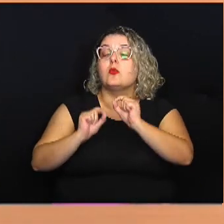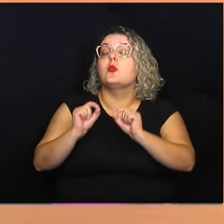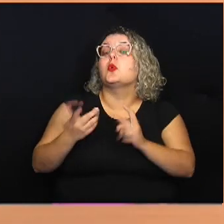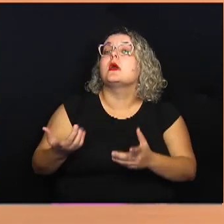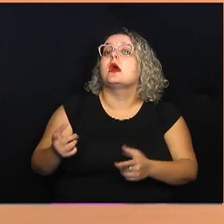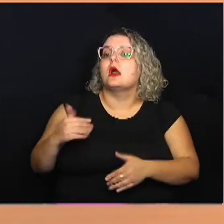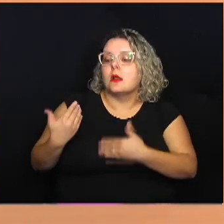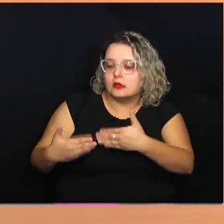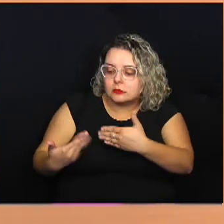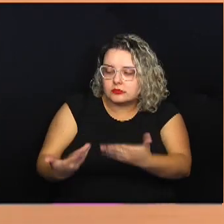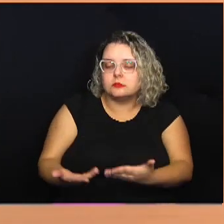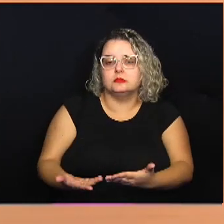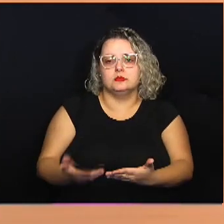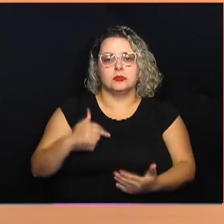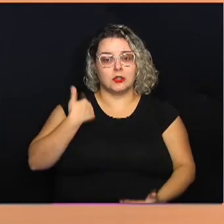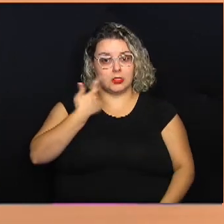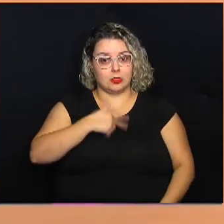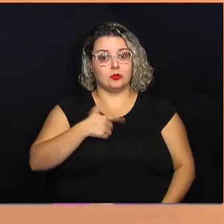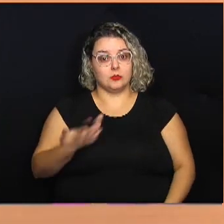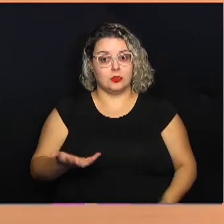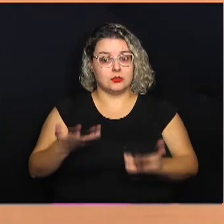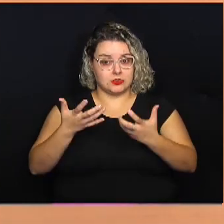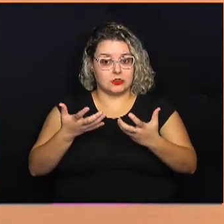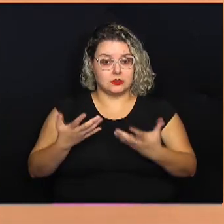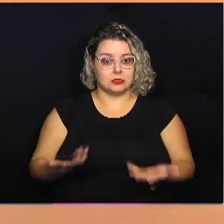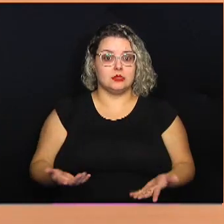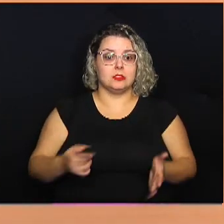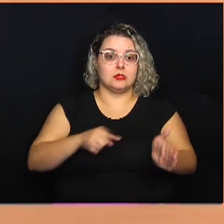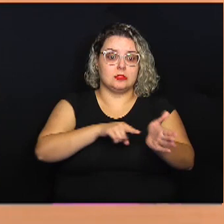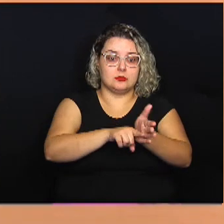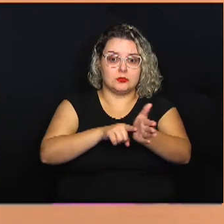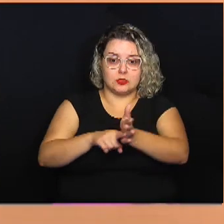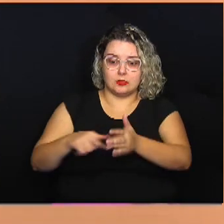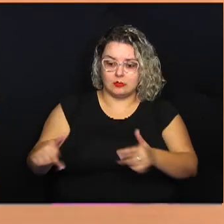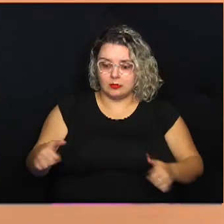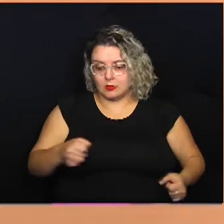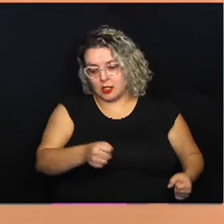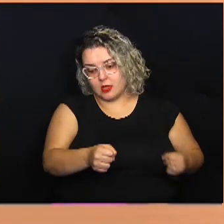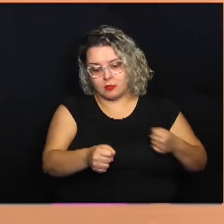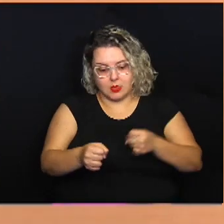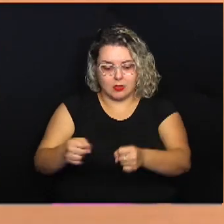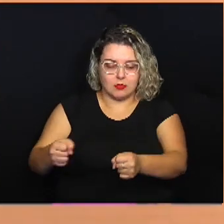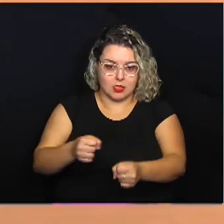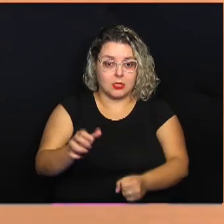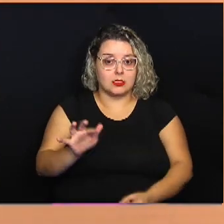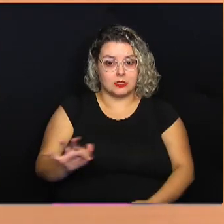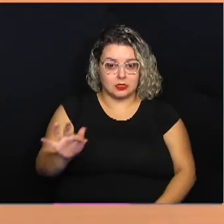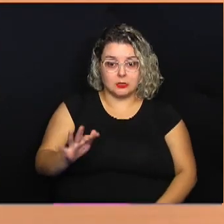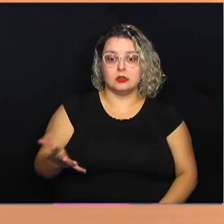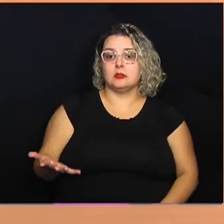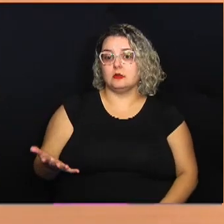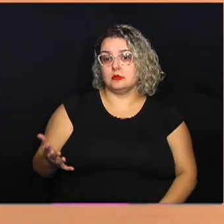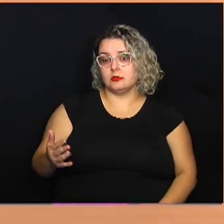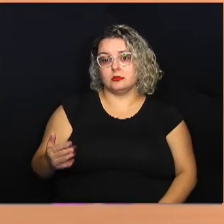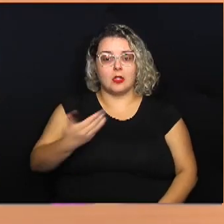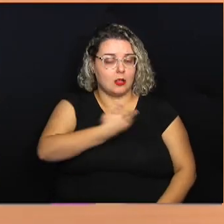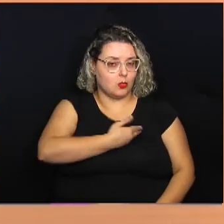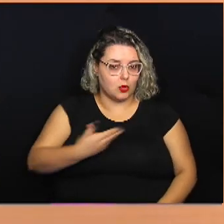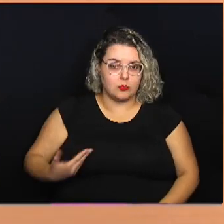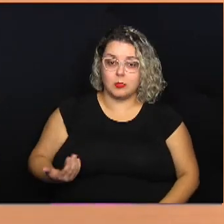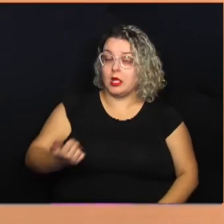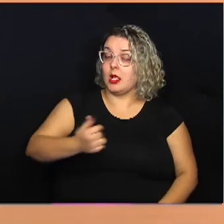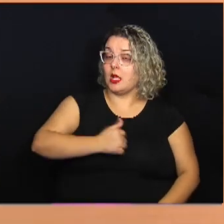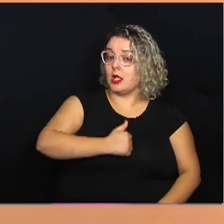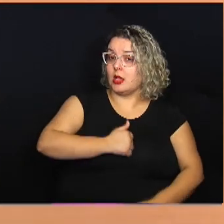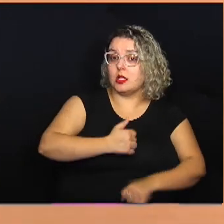nós também buscamos trazer o acúmulo de pesquisadores das universidades públicas, de antropólogos, de pessoas que estão